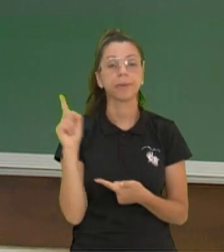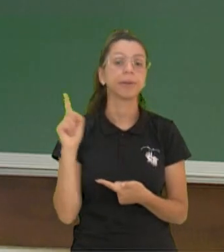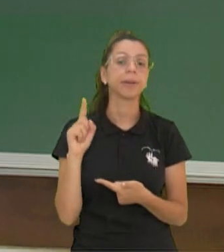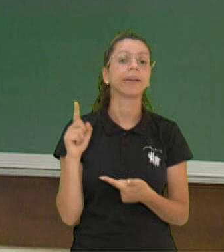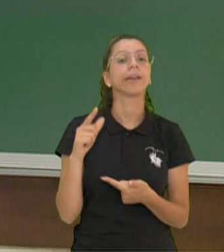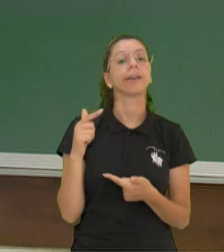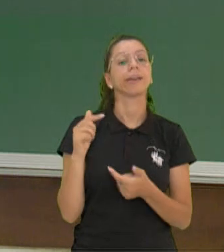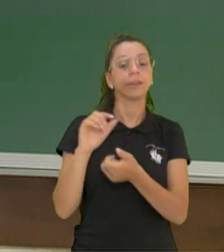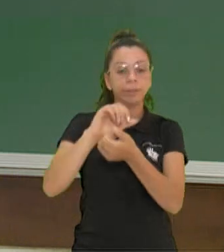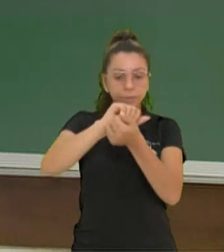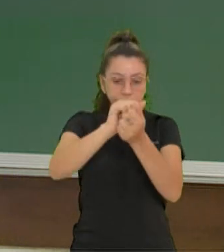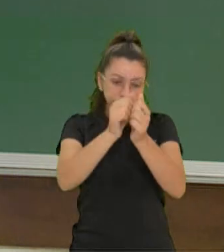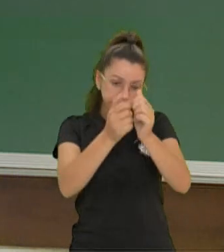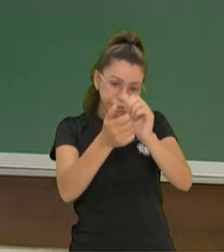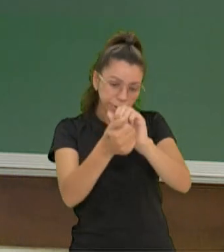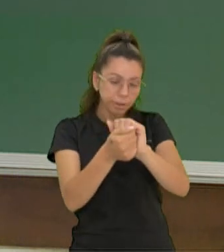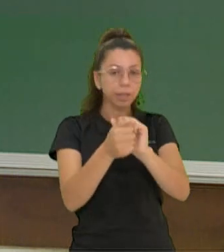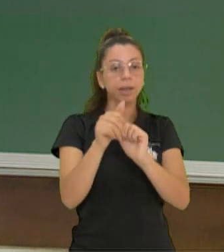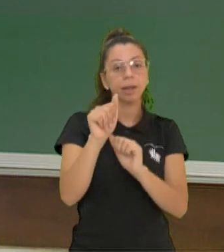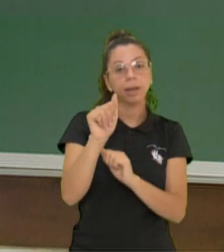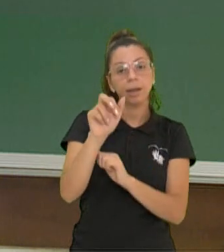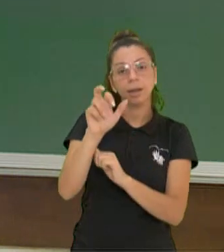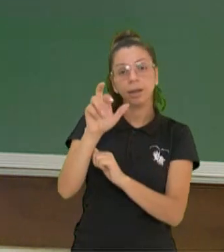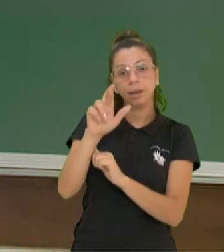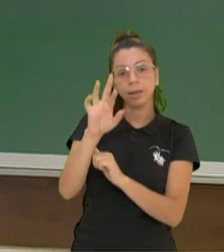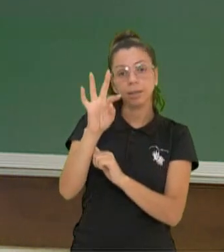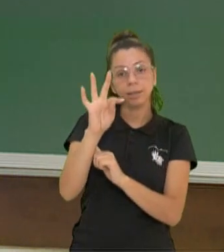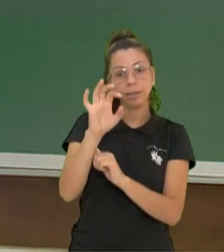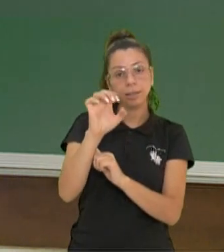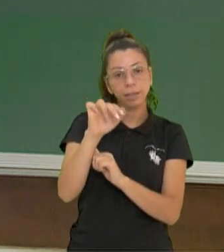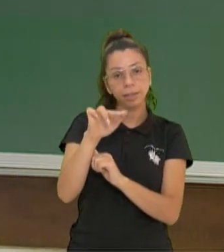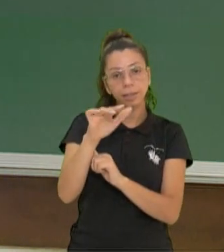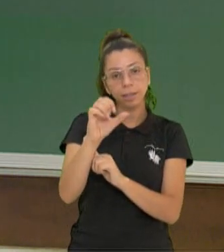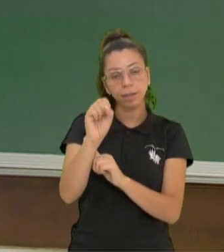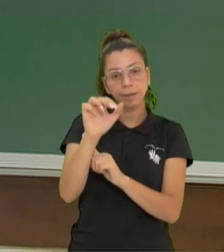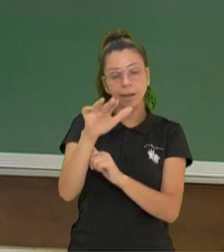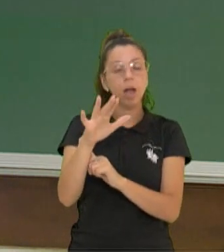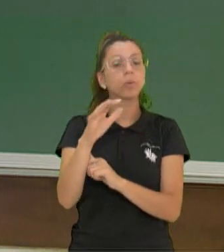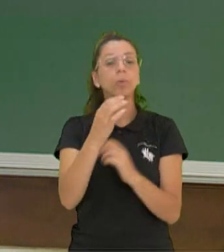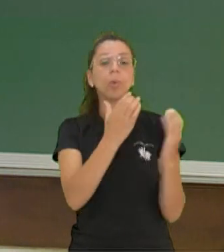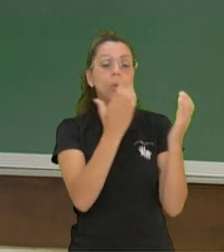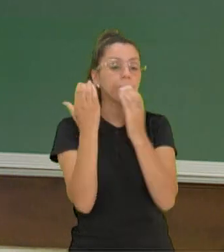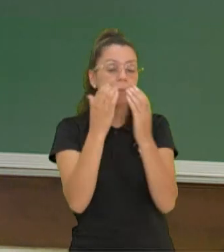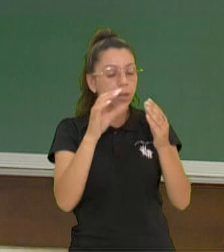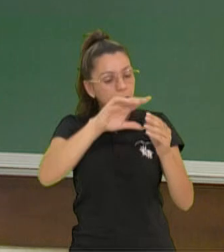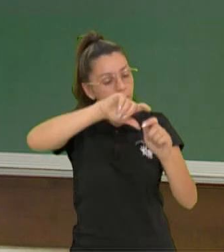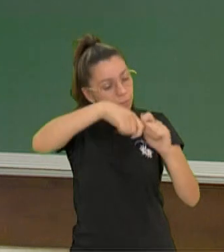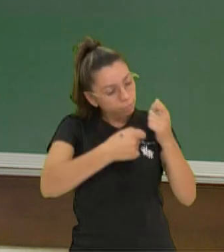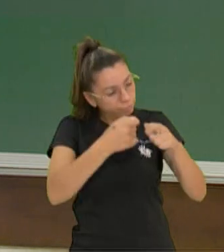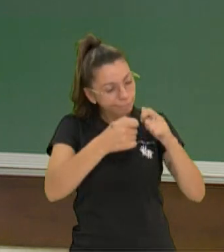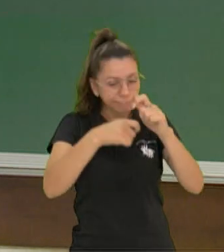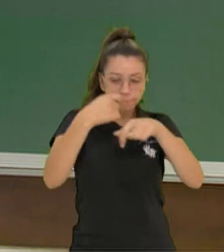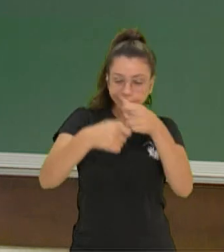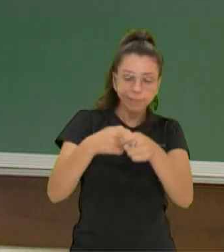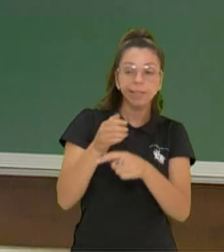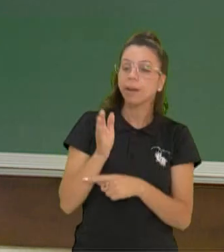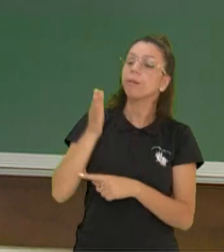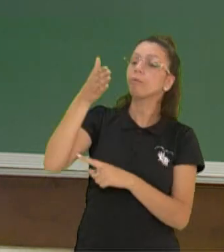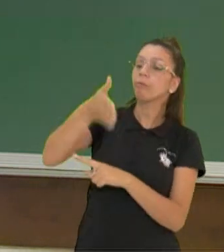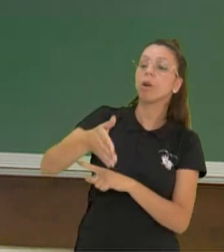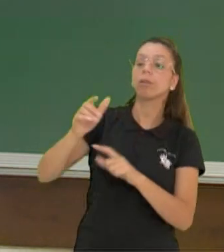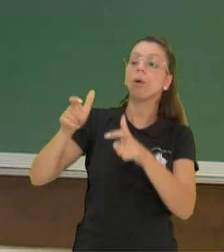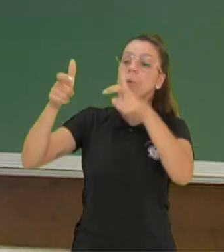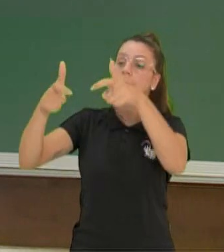seu artesanato, ela já fazia artesanato com palha de milho, ela estava amarrando tal, e ela foi numa oficina e